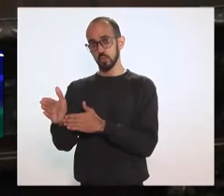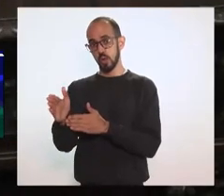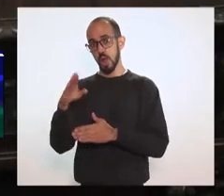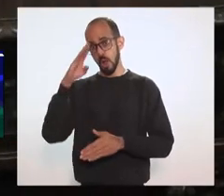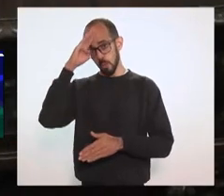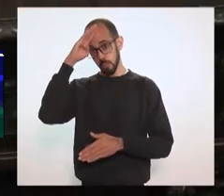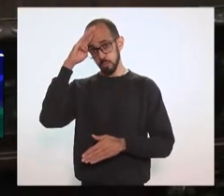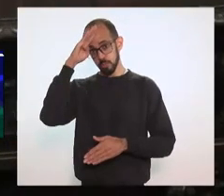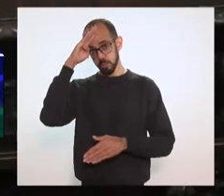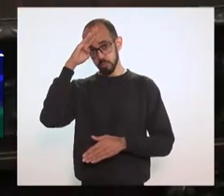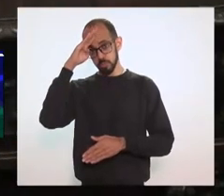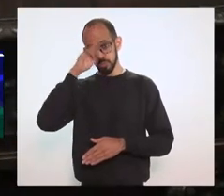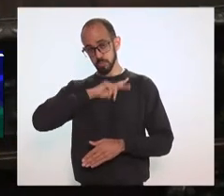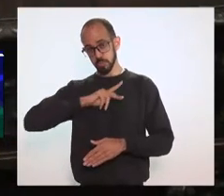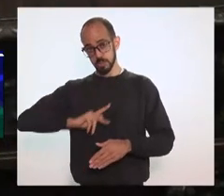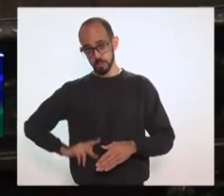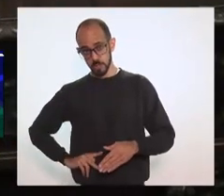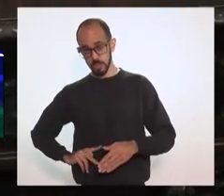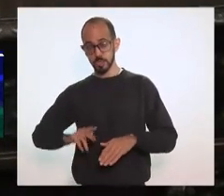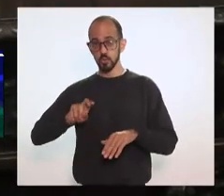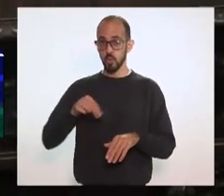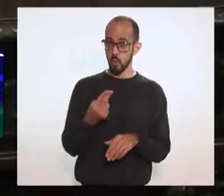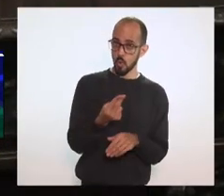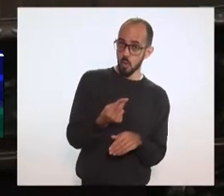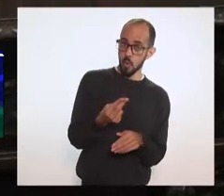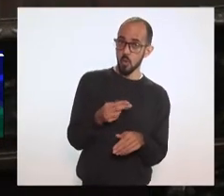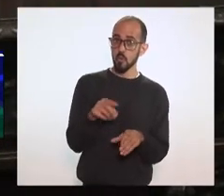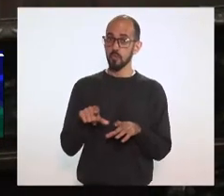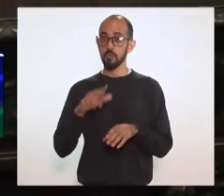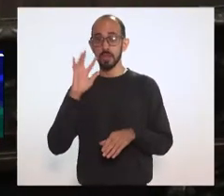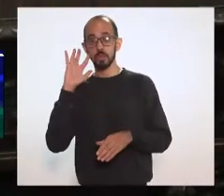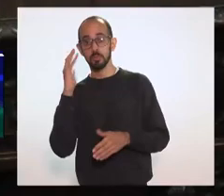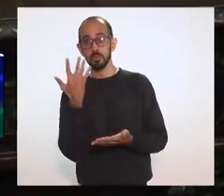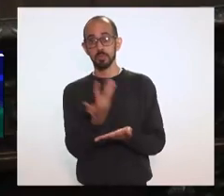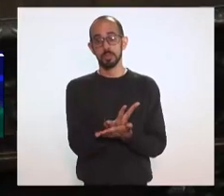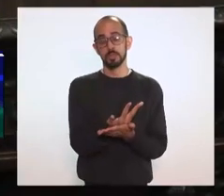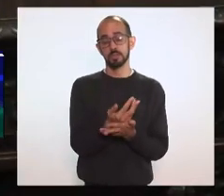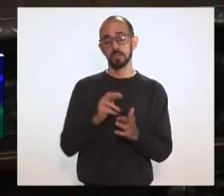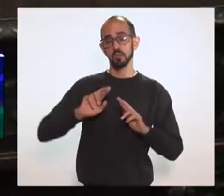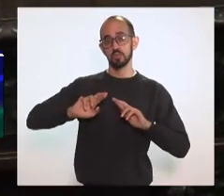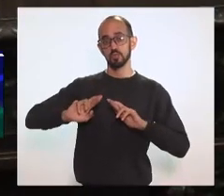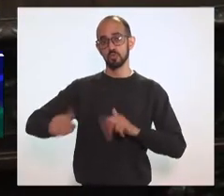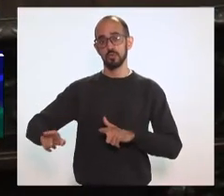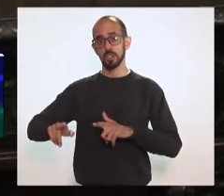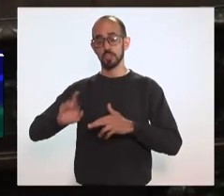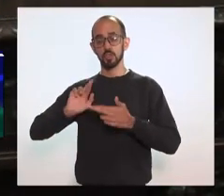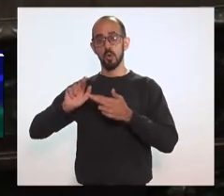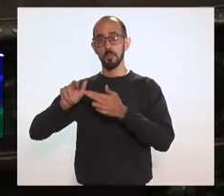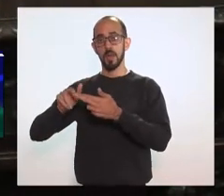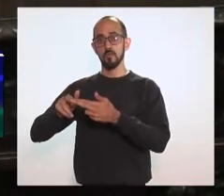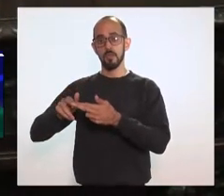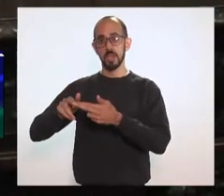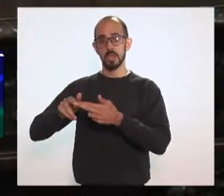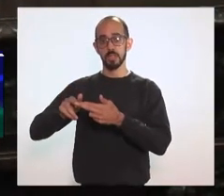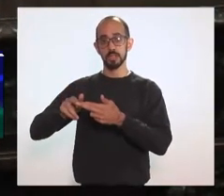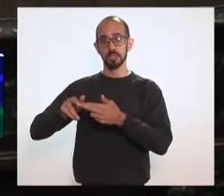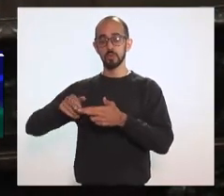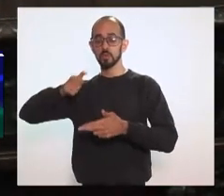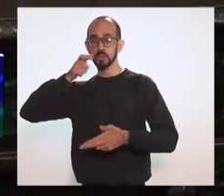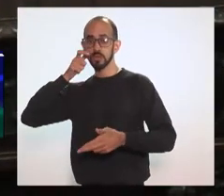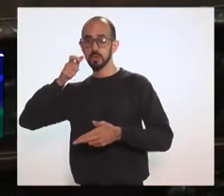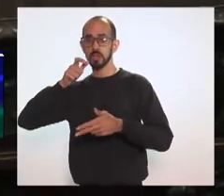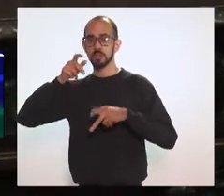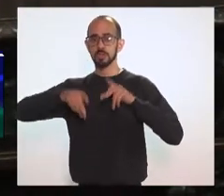federal irresponsável e criminoso, ou vai tomar uma decisão tendo como referência os elevados interesses